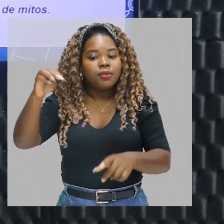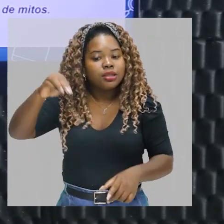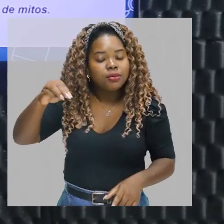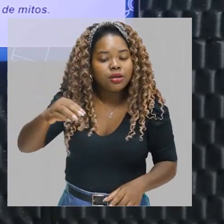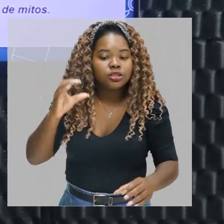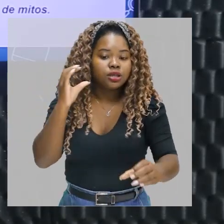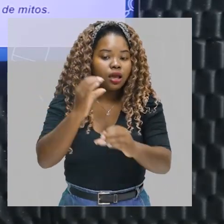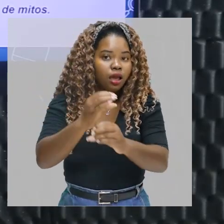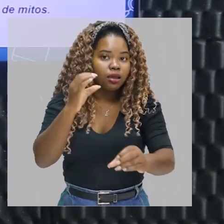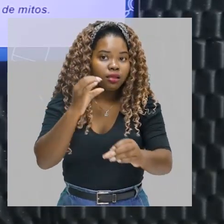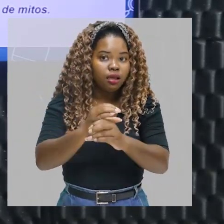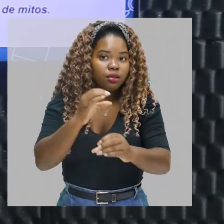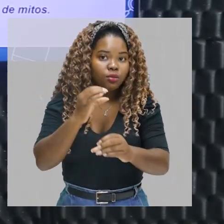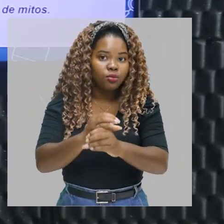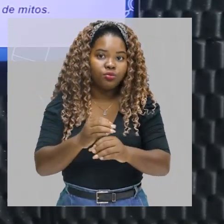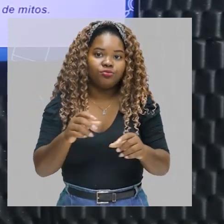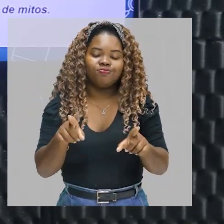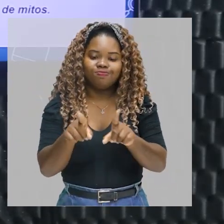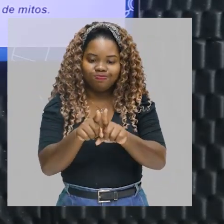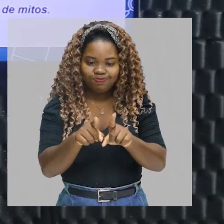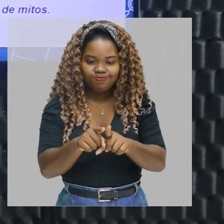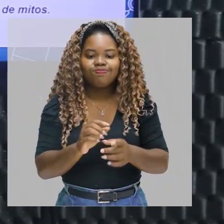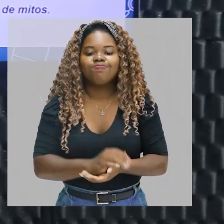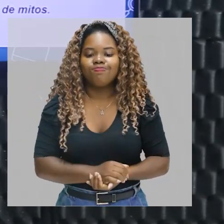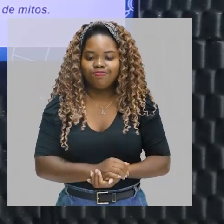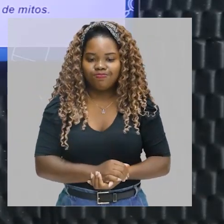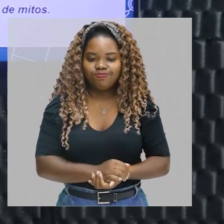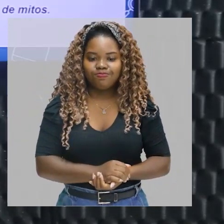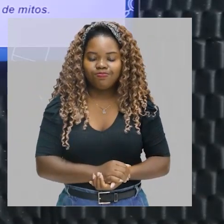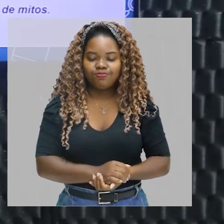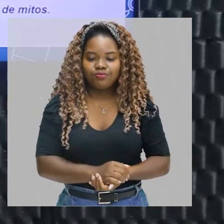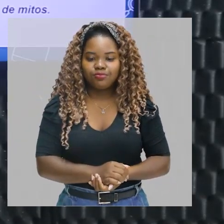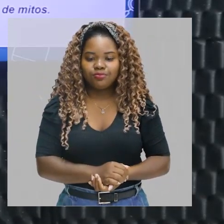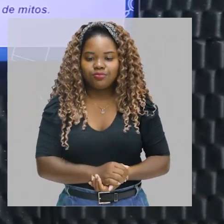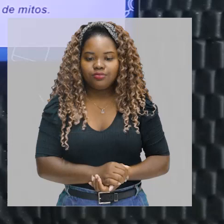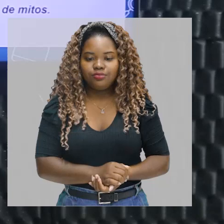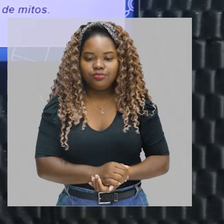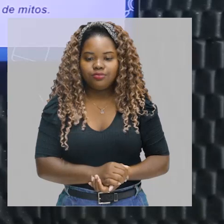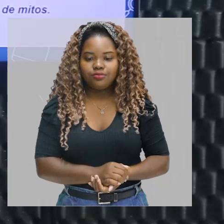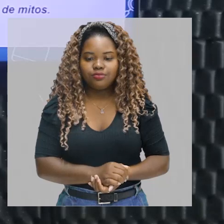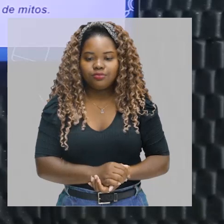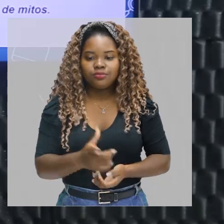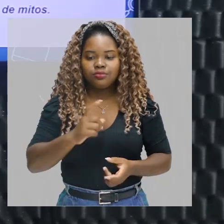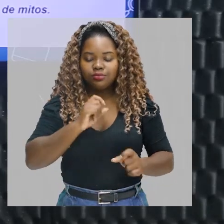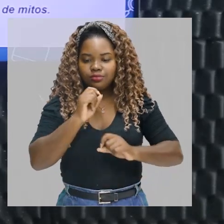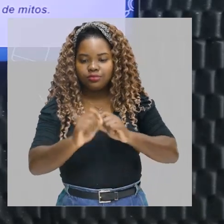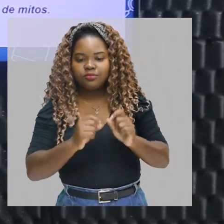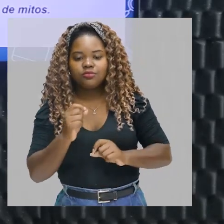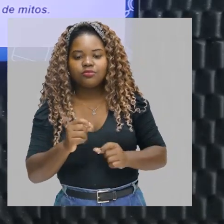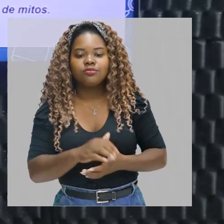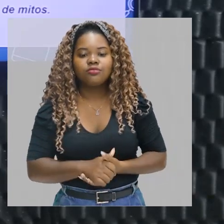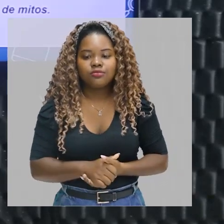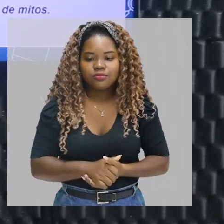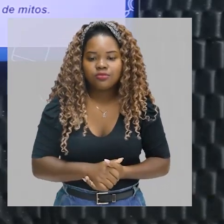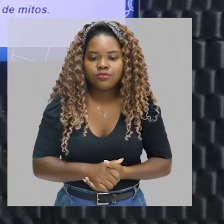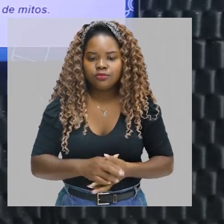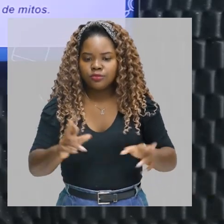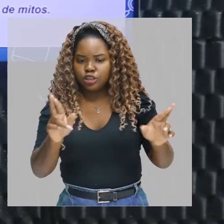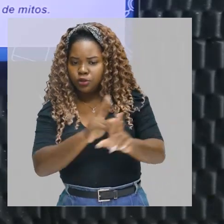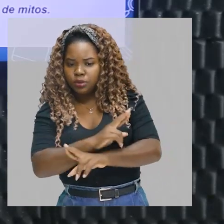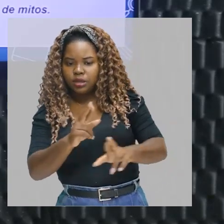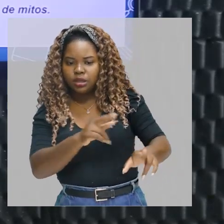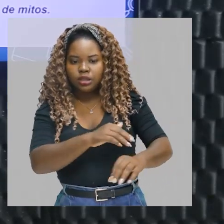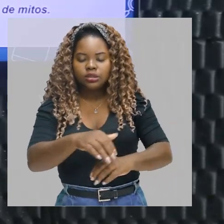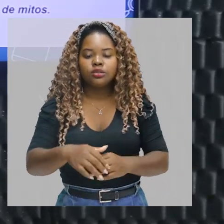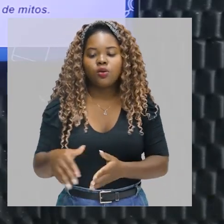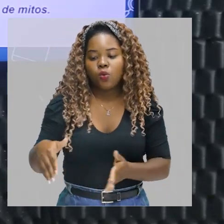tinham e têm até hoje uma dependência muito grande com o Nilo, certo? Então eles estão ali à margem, né? À margem do rio Nilo. E